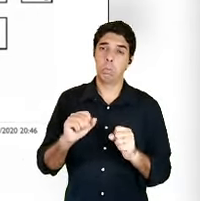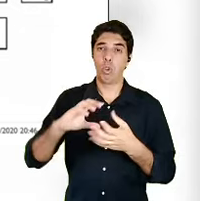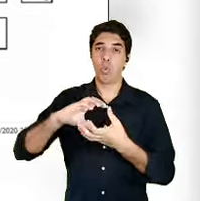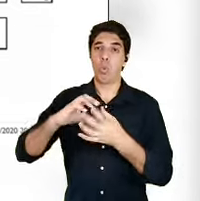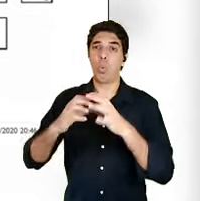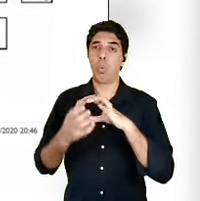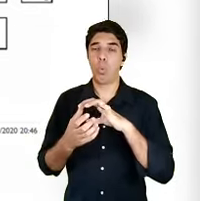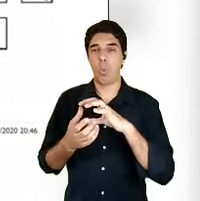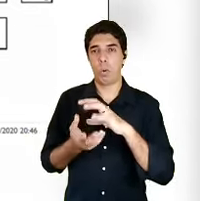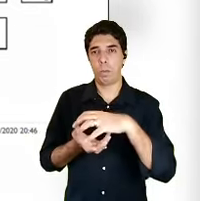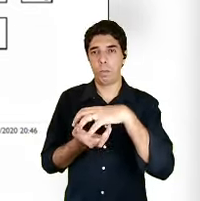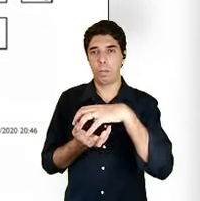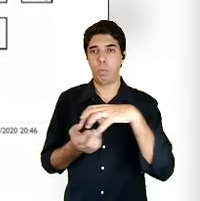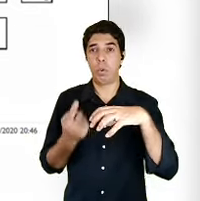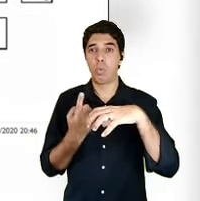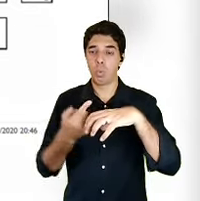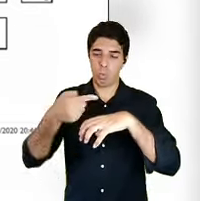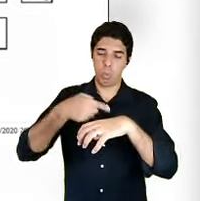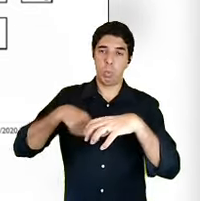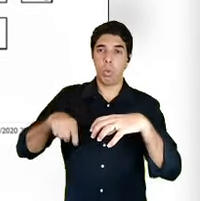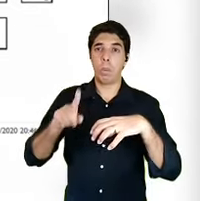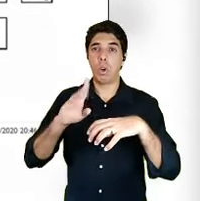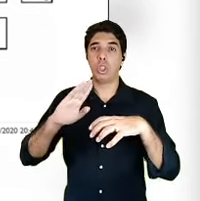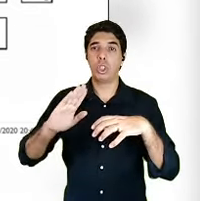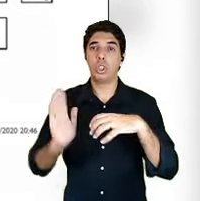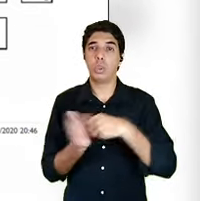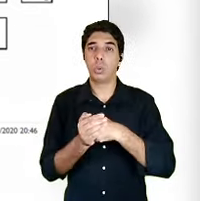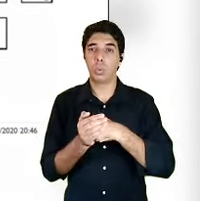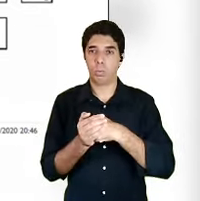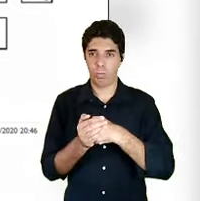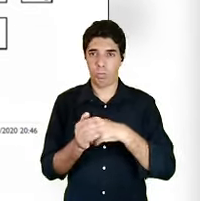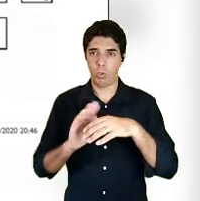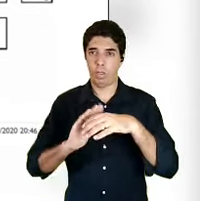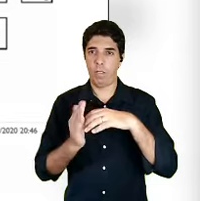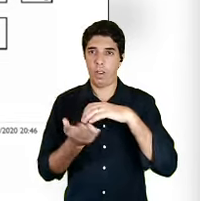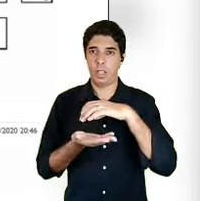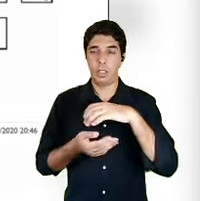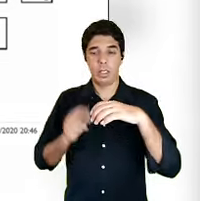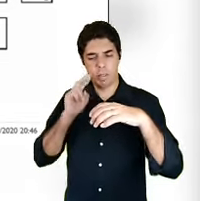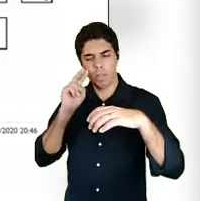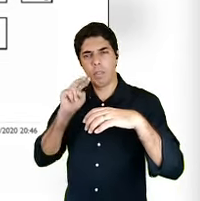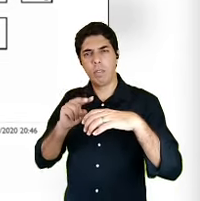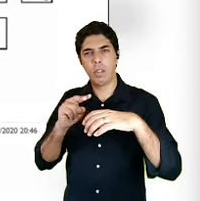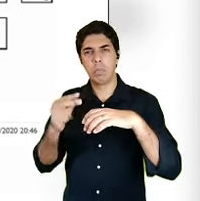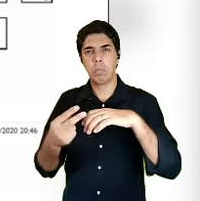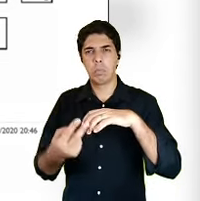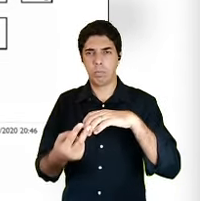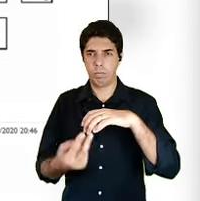dependendo da forma do objeto, algumas de suas superfícies elas poderão ficar ocultas em relação ao sentido